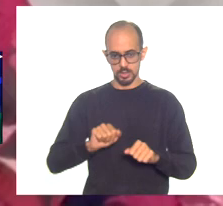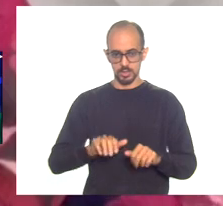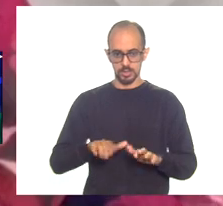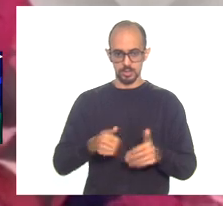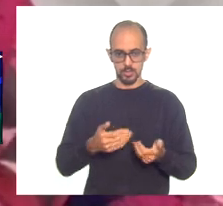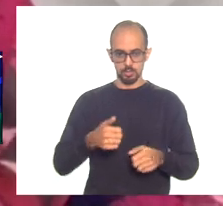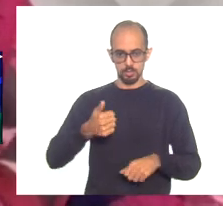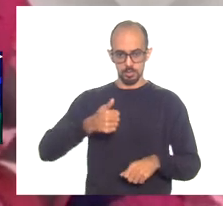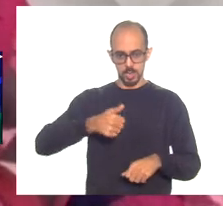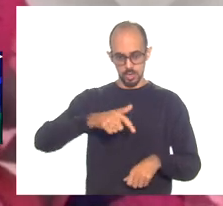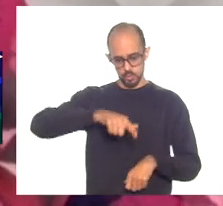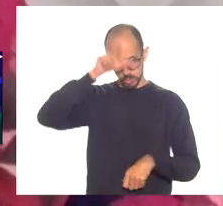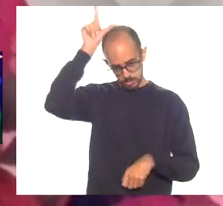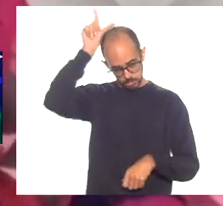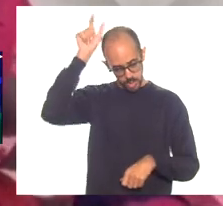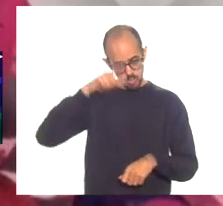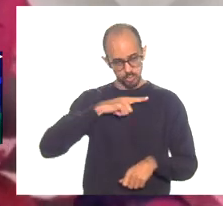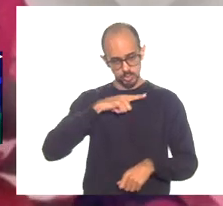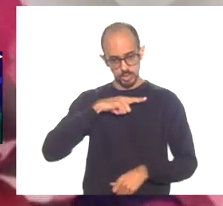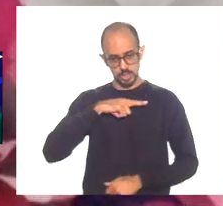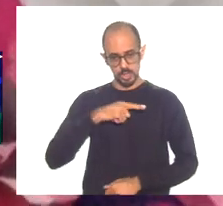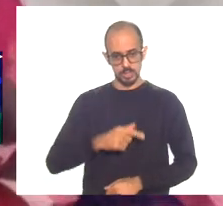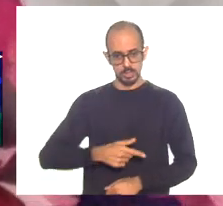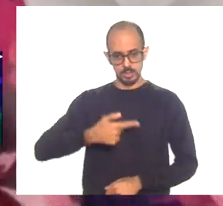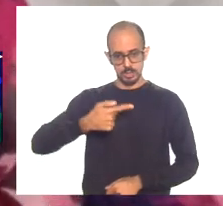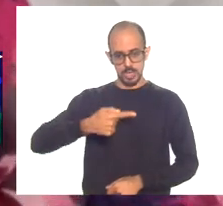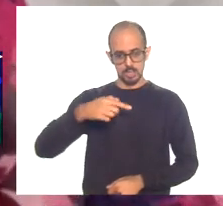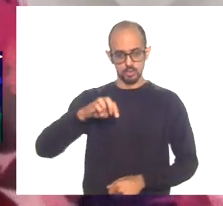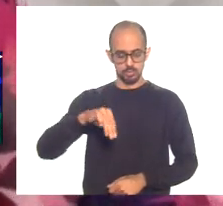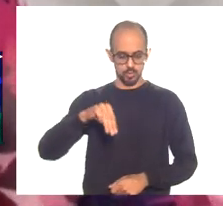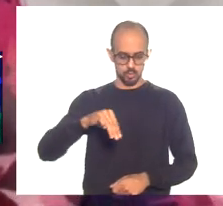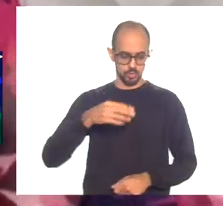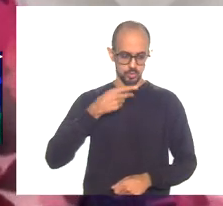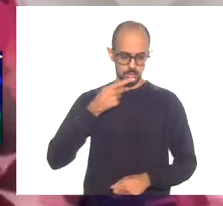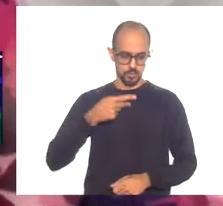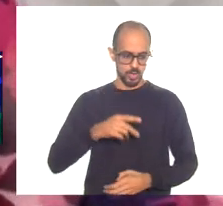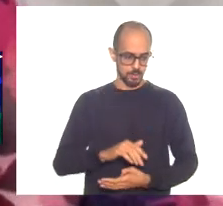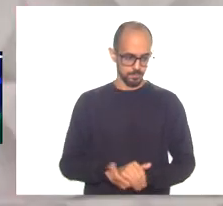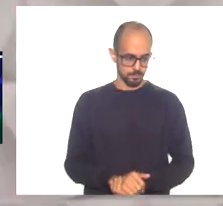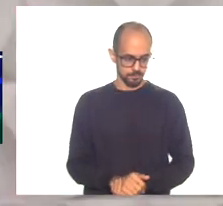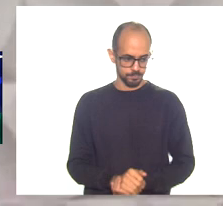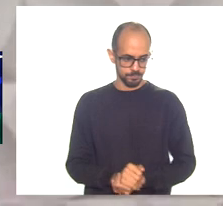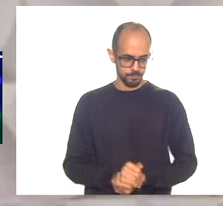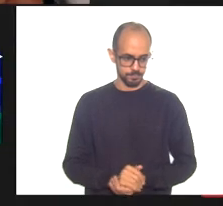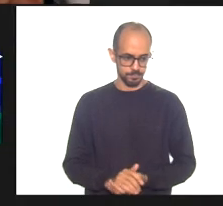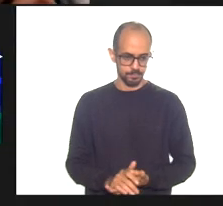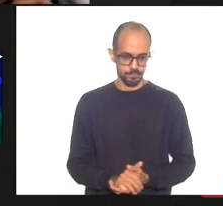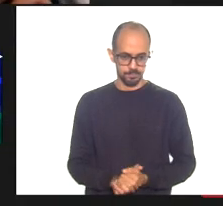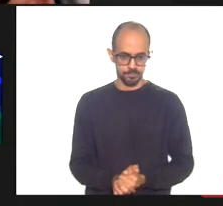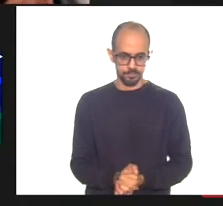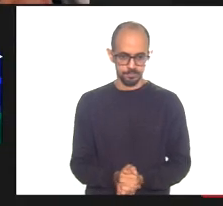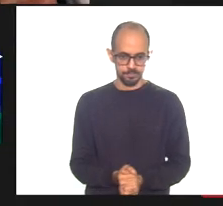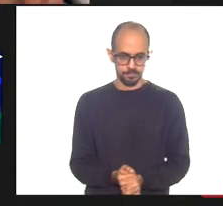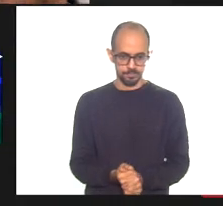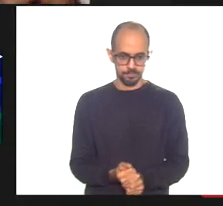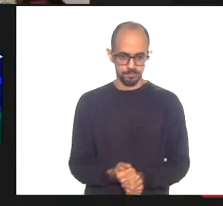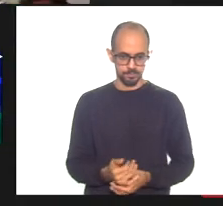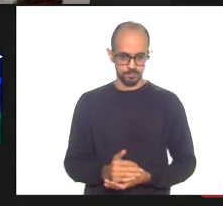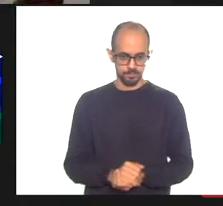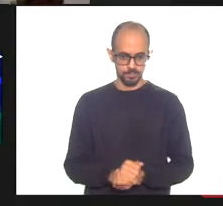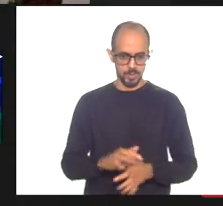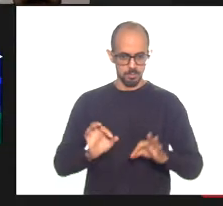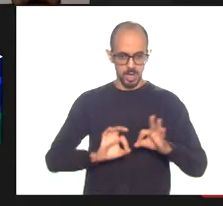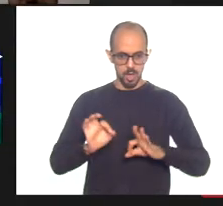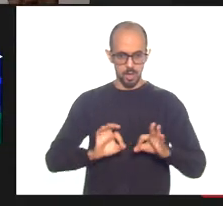sânscrito a Deputado Luiz Paulo vossa excelência tem sete minutos para sua manifestação senhora presidenta